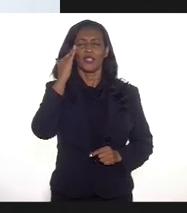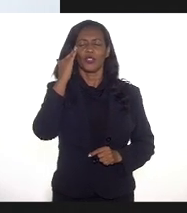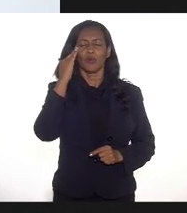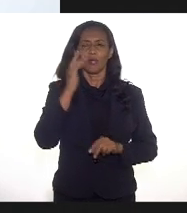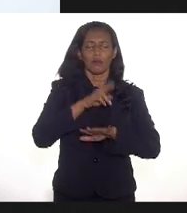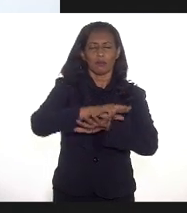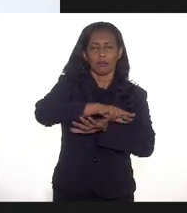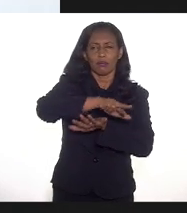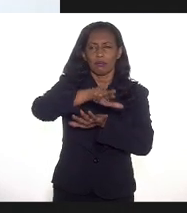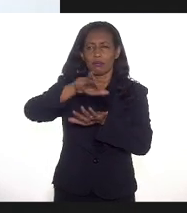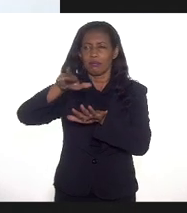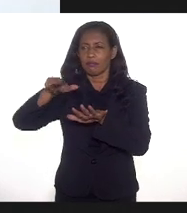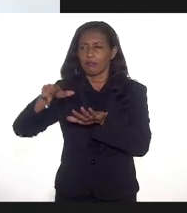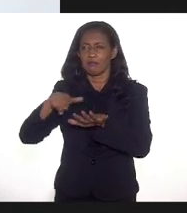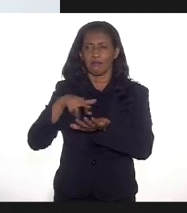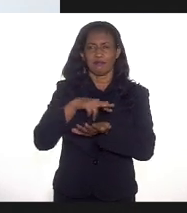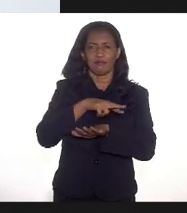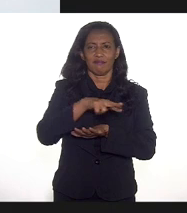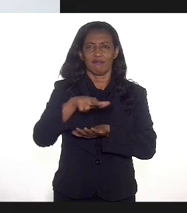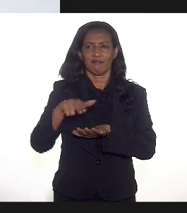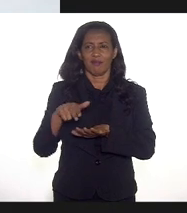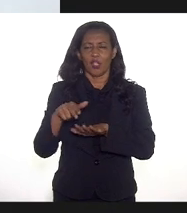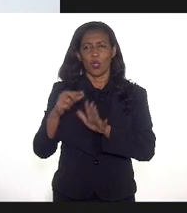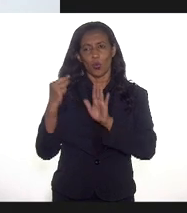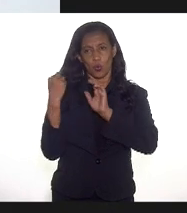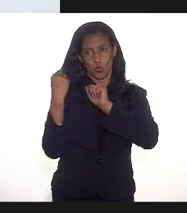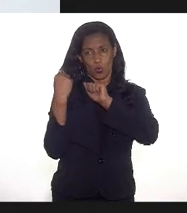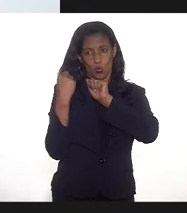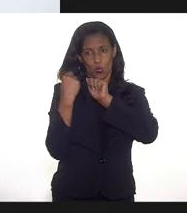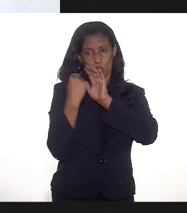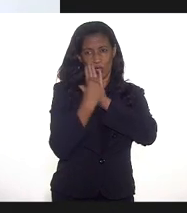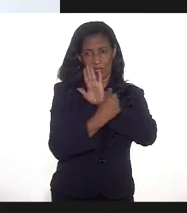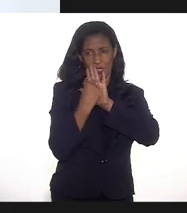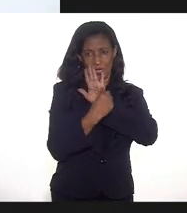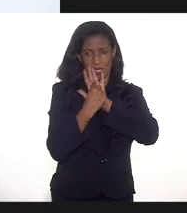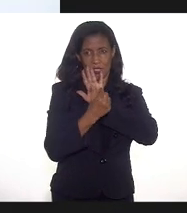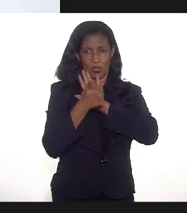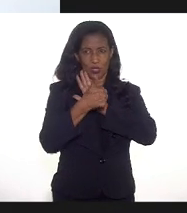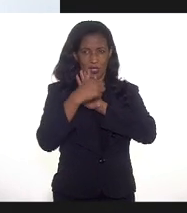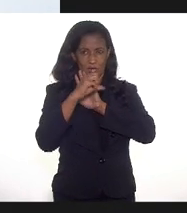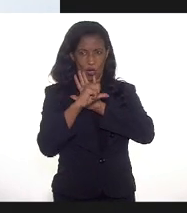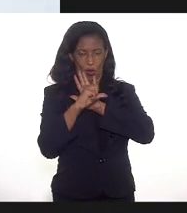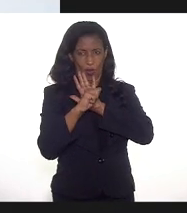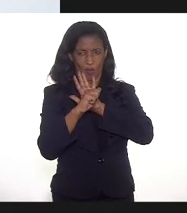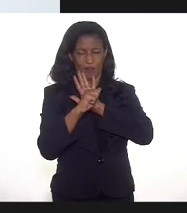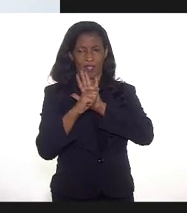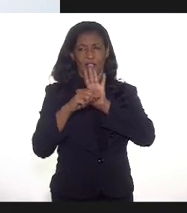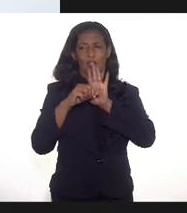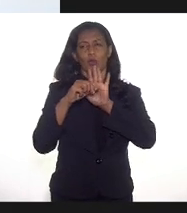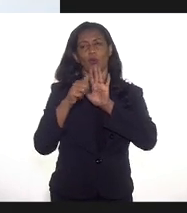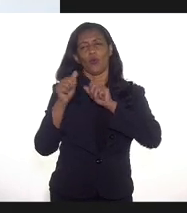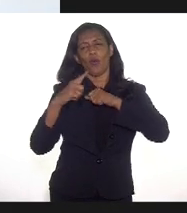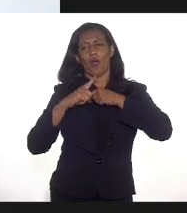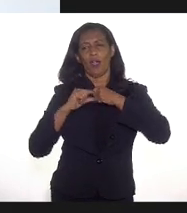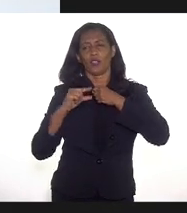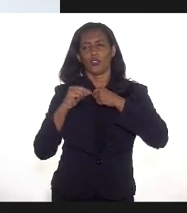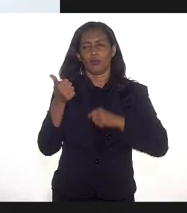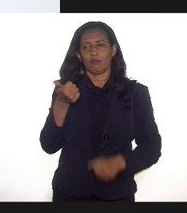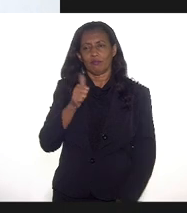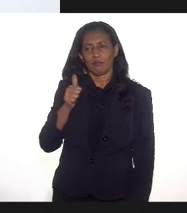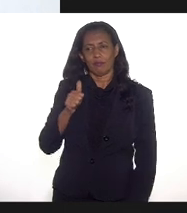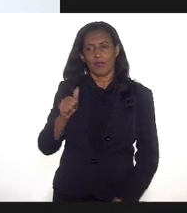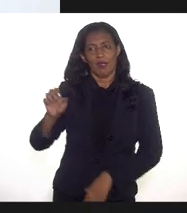diversos acerca da linha A do inciso 19, artigo 77 da Constituição Estadual.